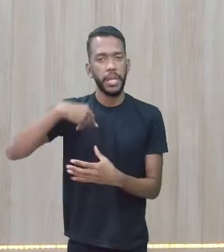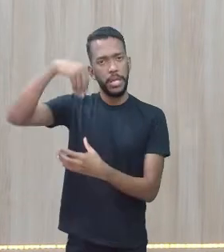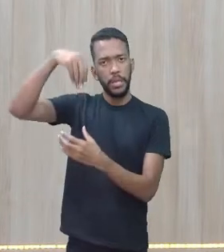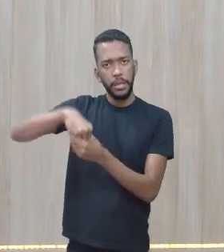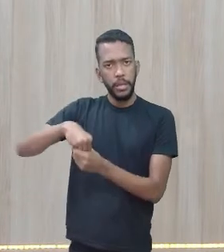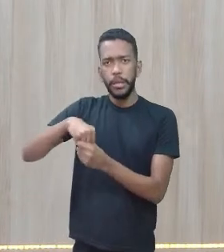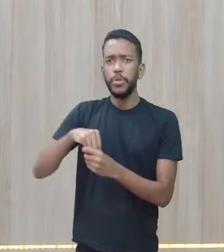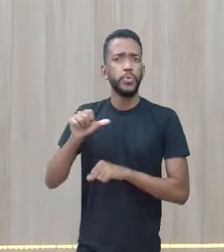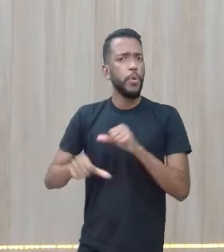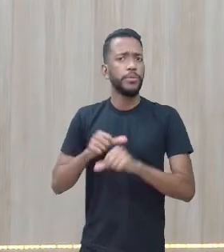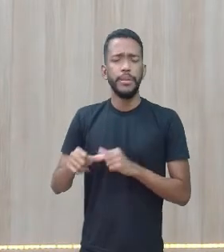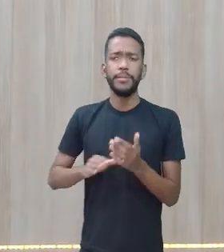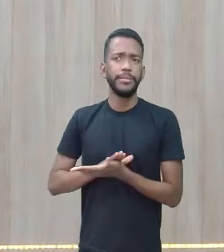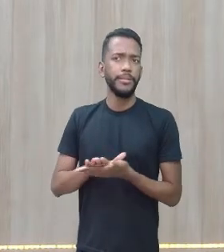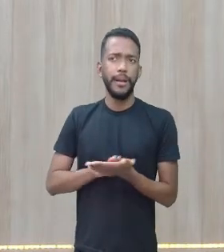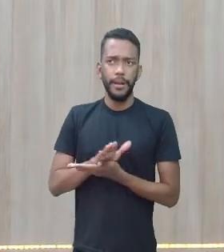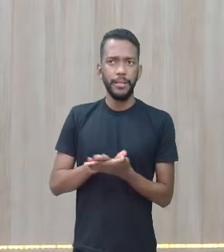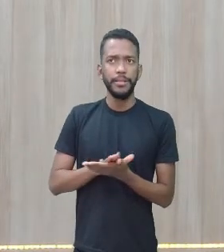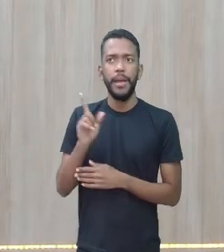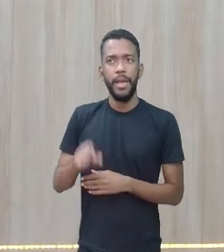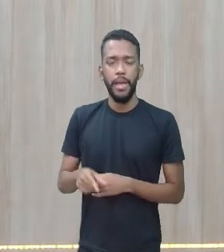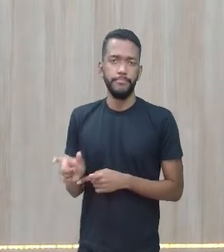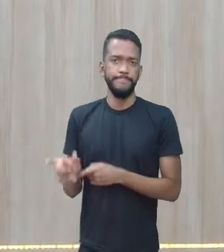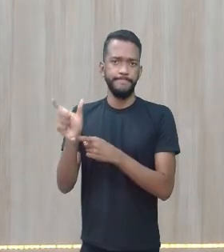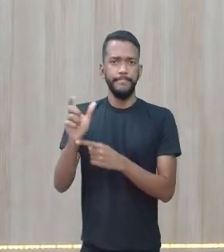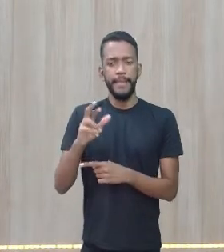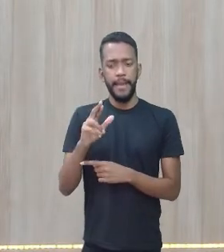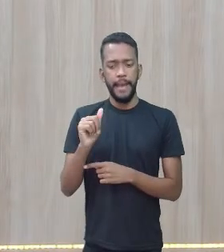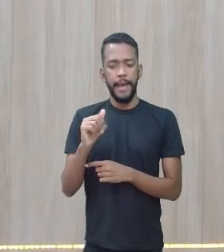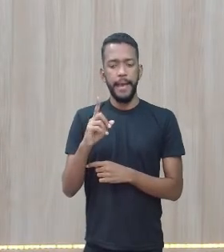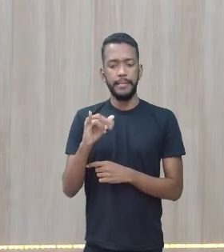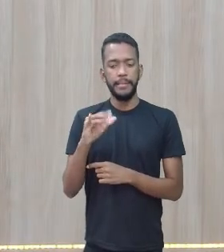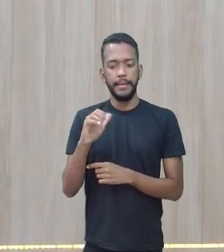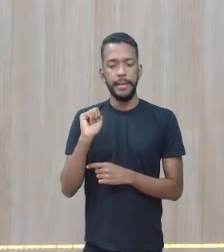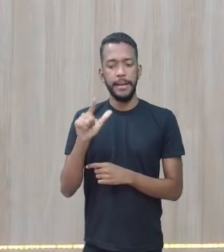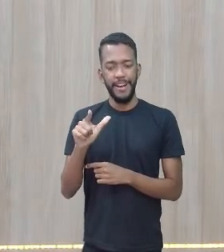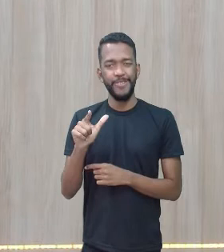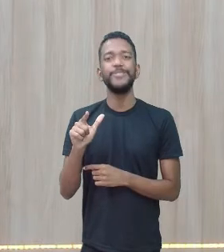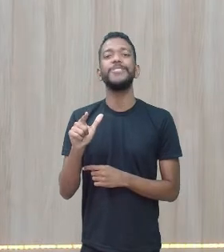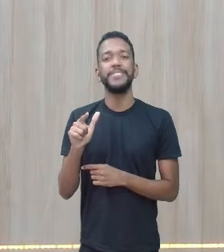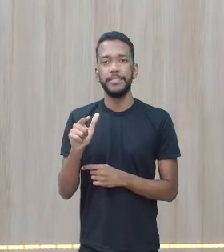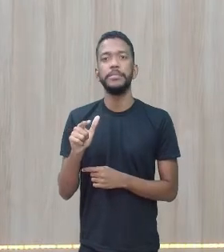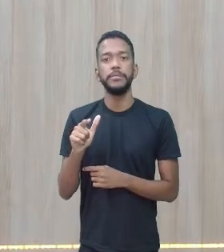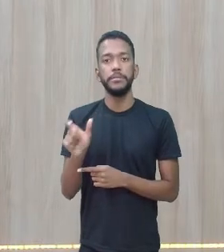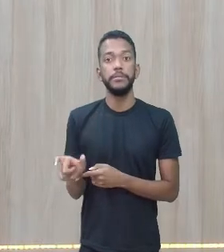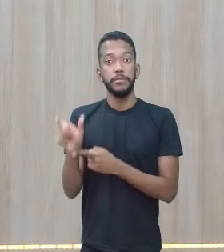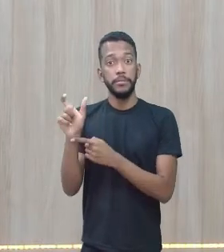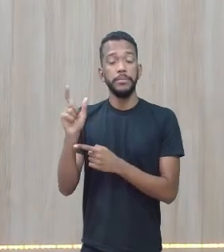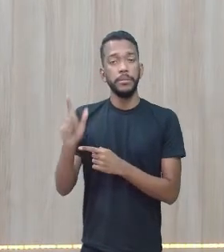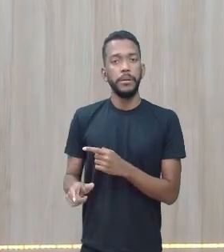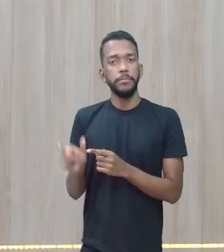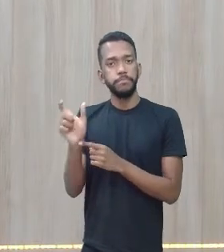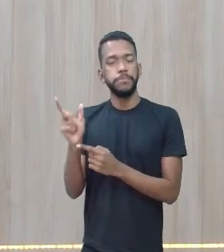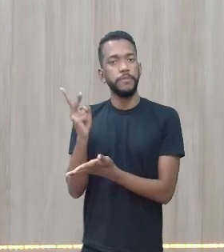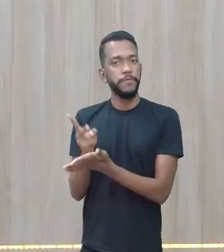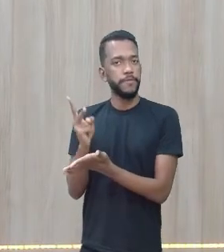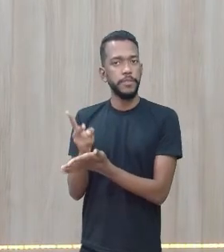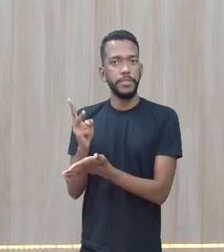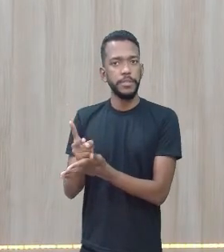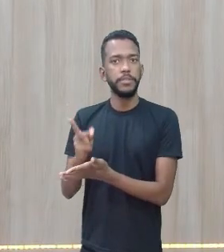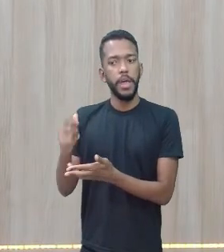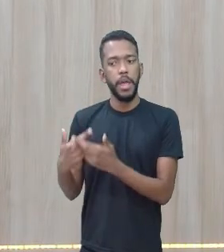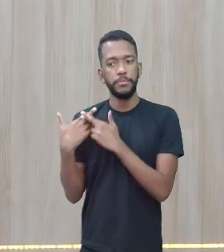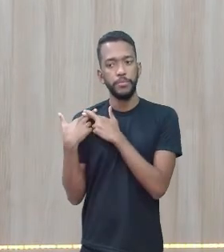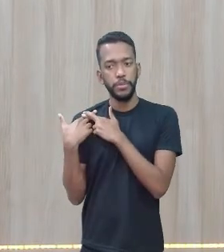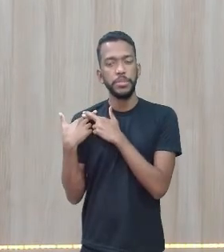não altera, que é o radical. Então, o radical é a parte fixa que é